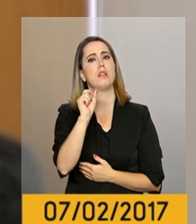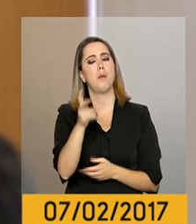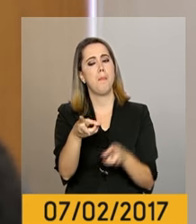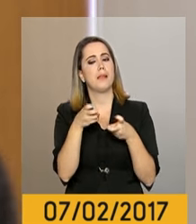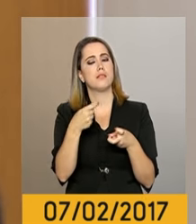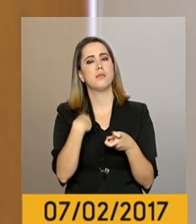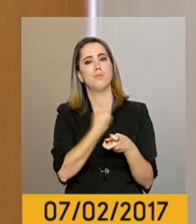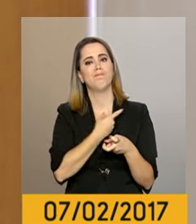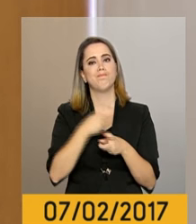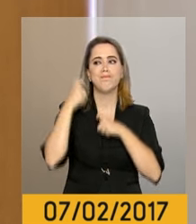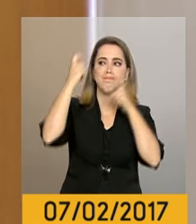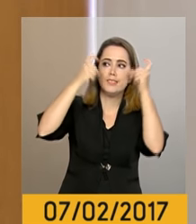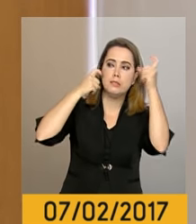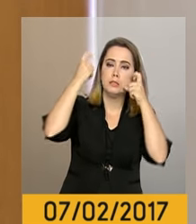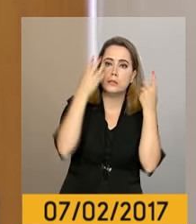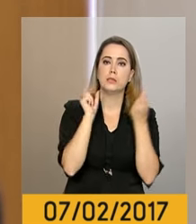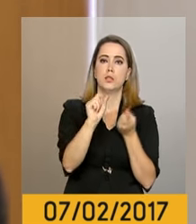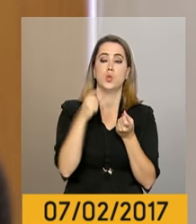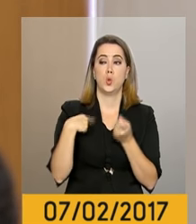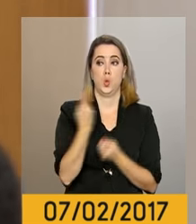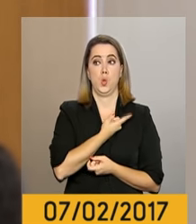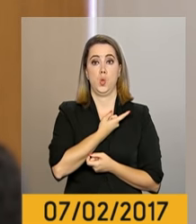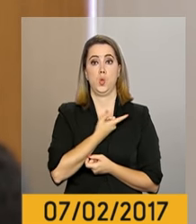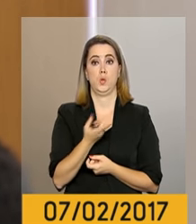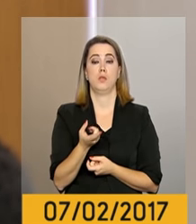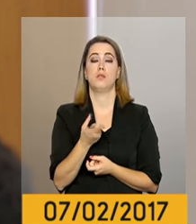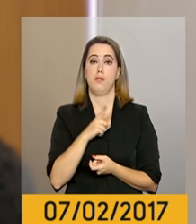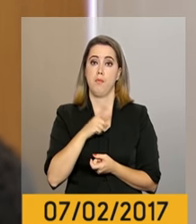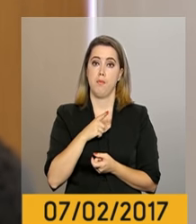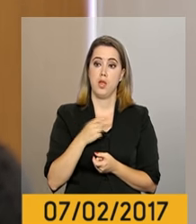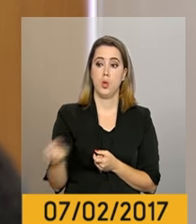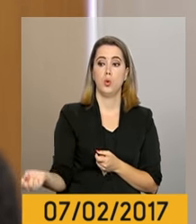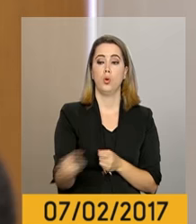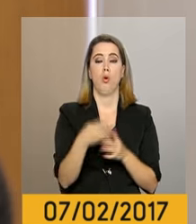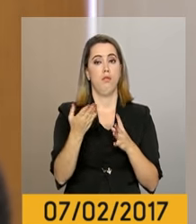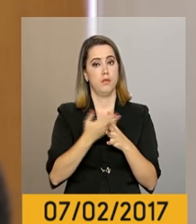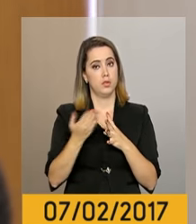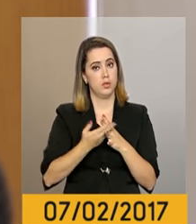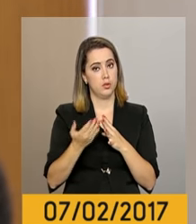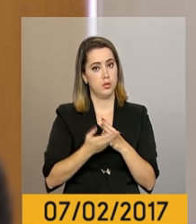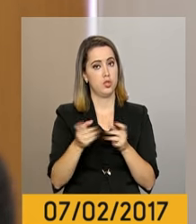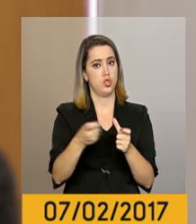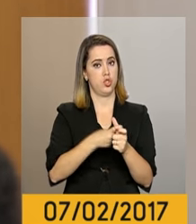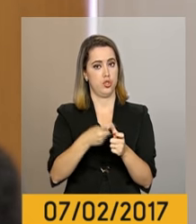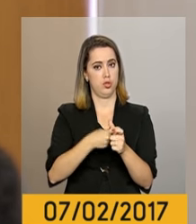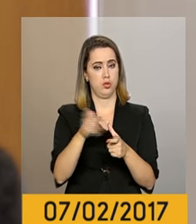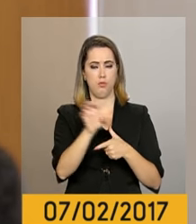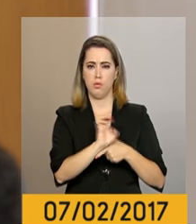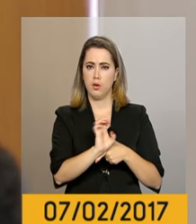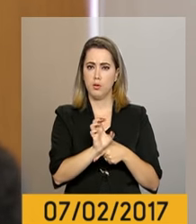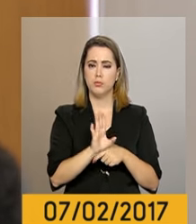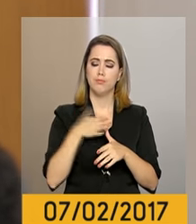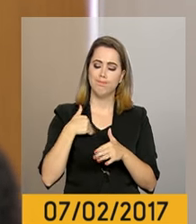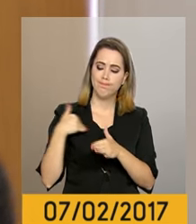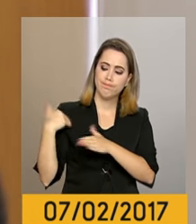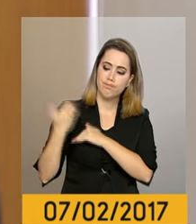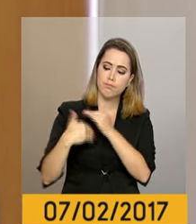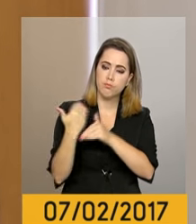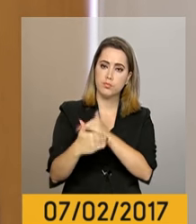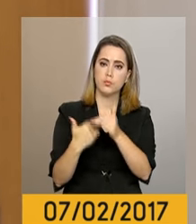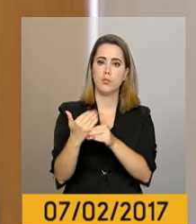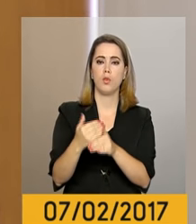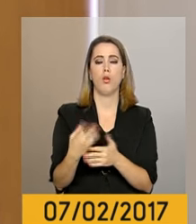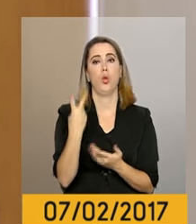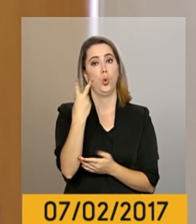quando fizemos também a repactuação da dívida dos estados, uma coisa que vinha, uma matéria que vinha se alongando